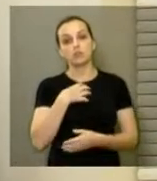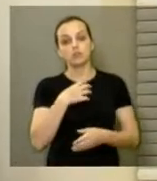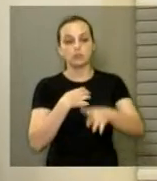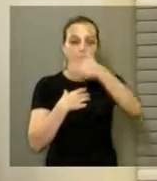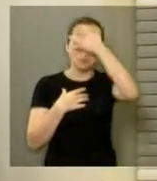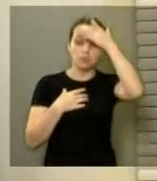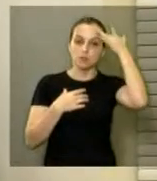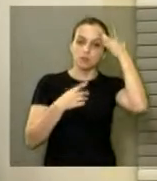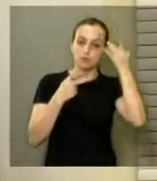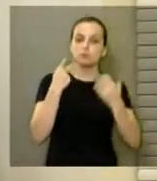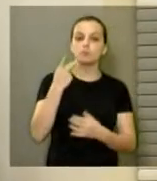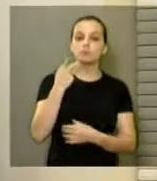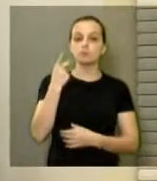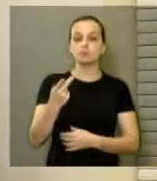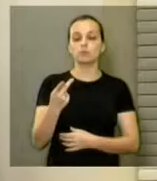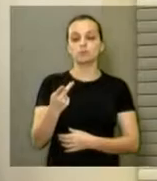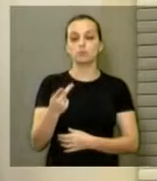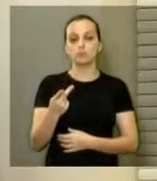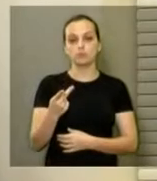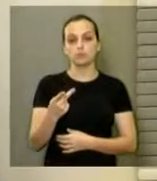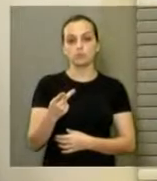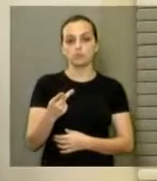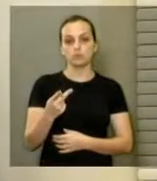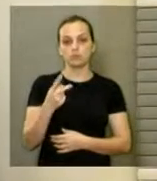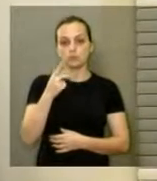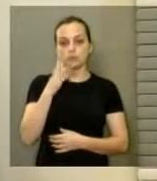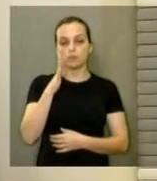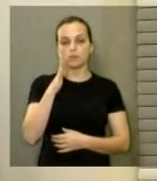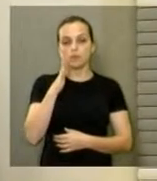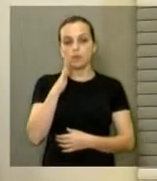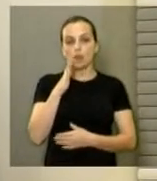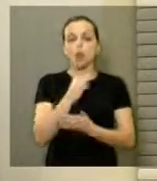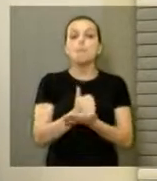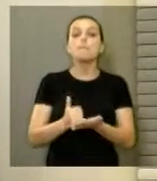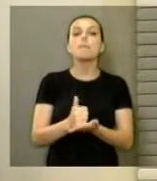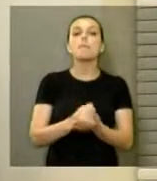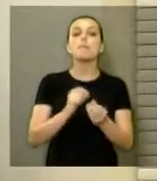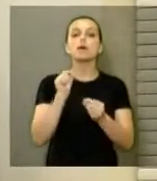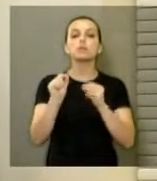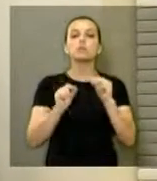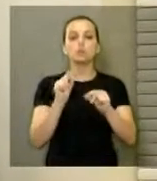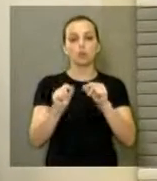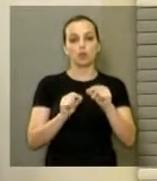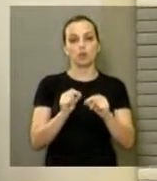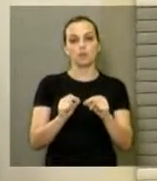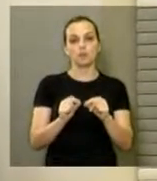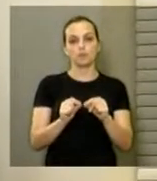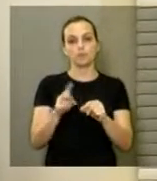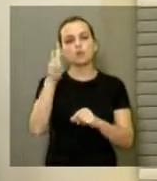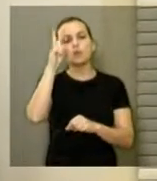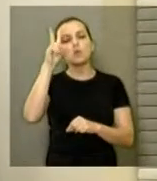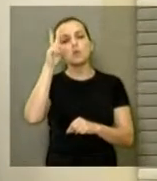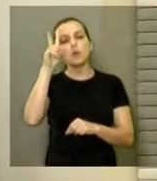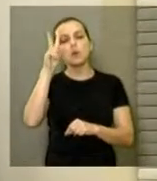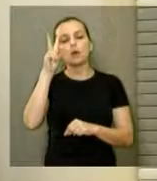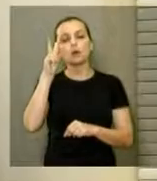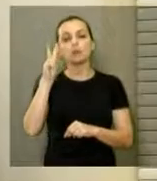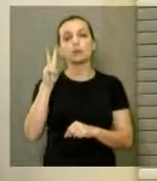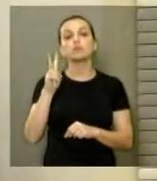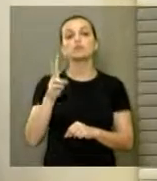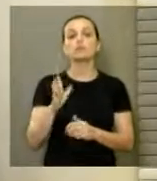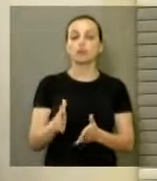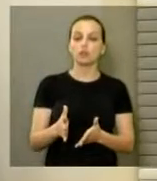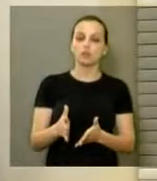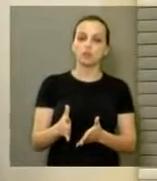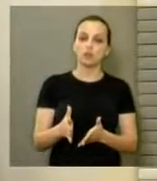isso? Tá? Baseado em quê? Em que história? Tá? Então, eu acho o seguinte,